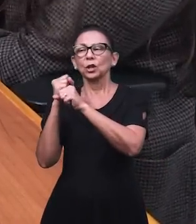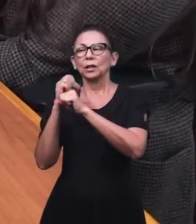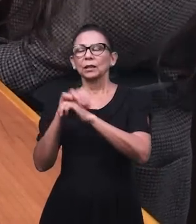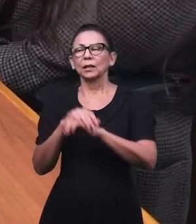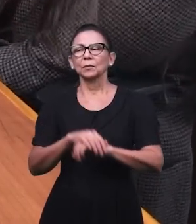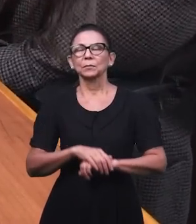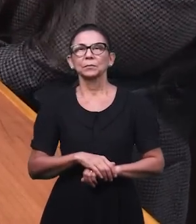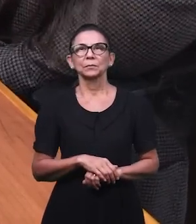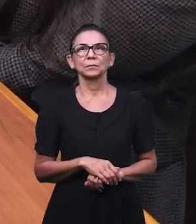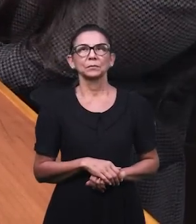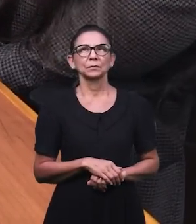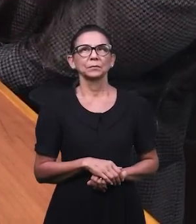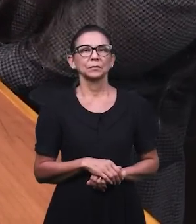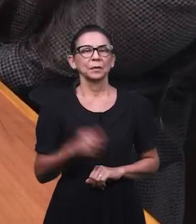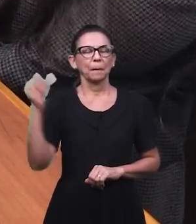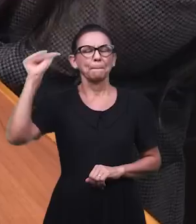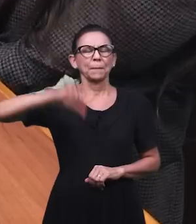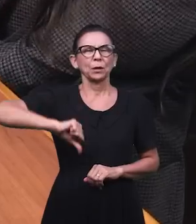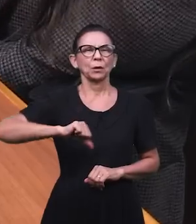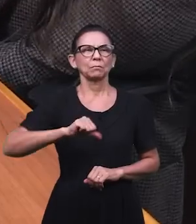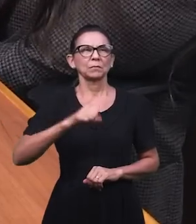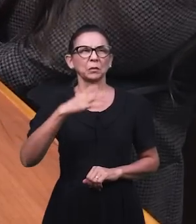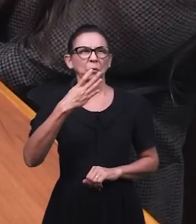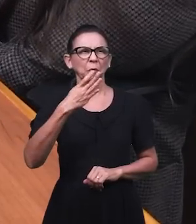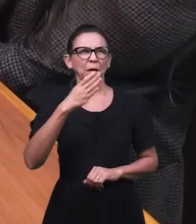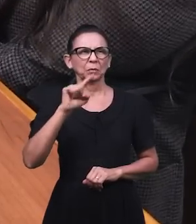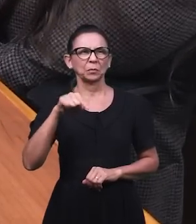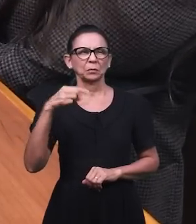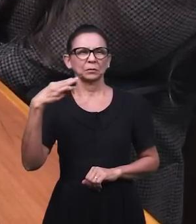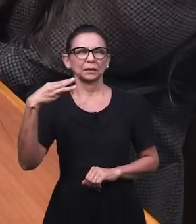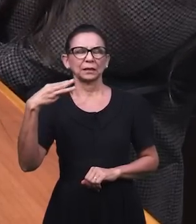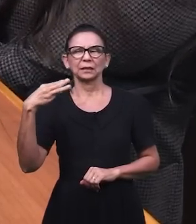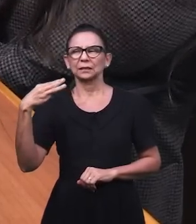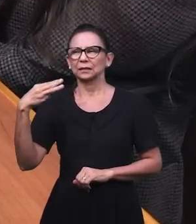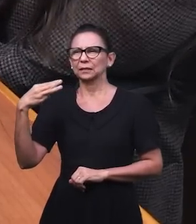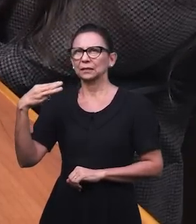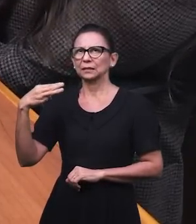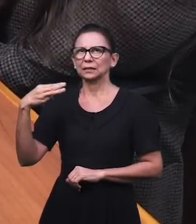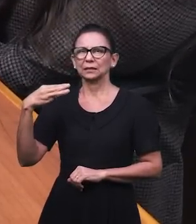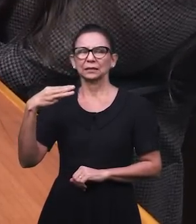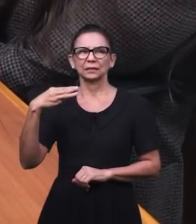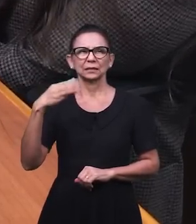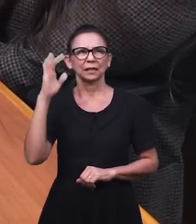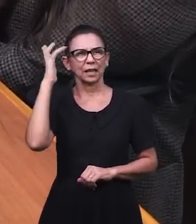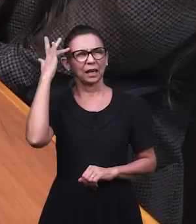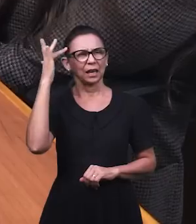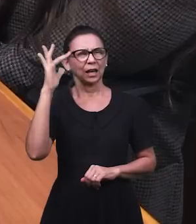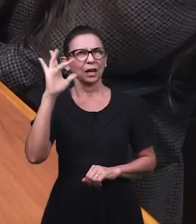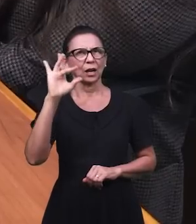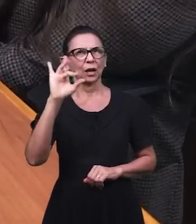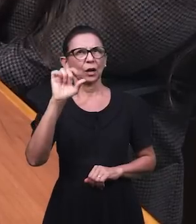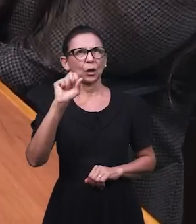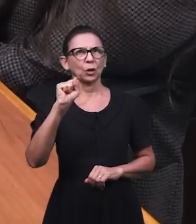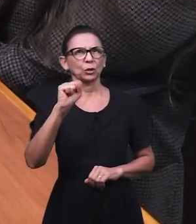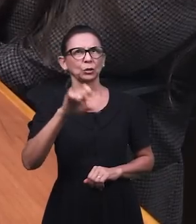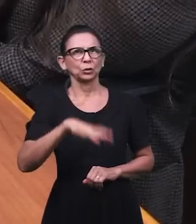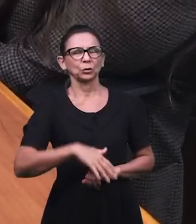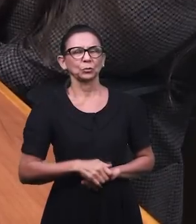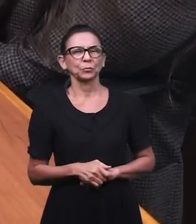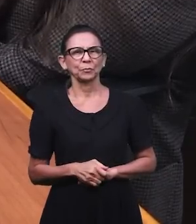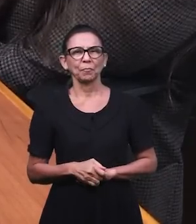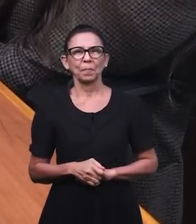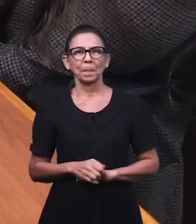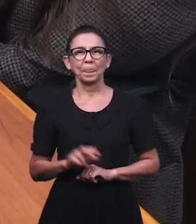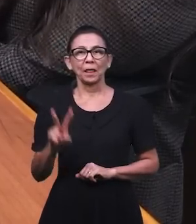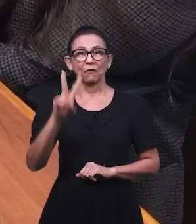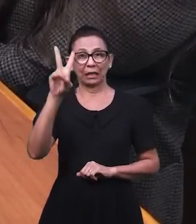nota. Acho que foi 4,3. Valia quanto? Acho que era 8. Ah, tá. Não é, eu pensei que você fosse